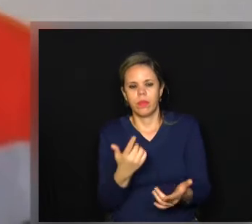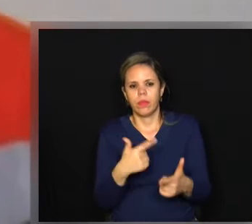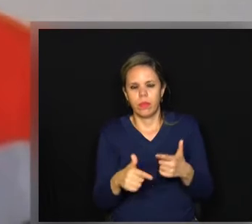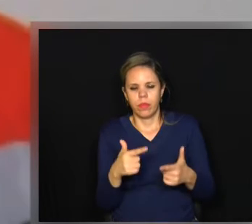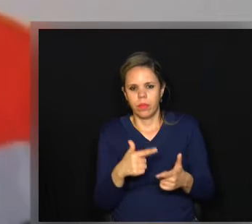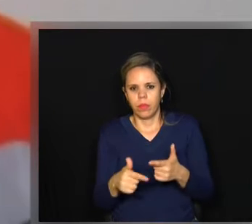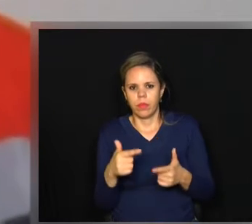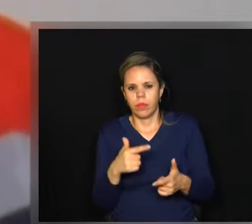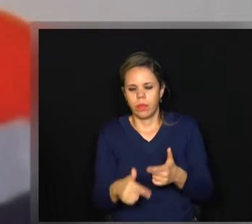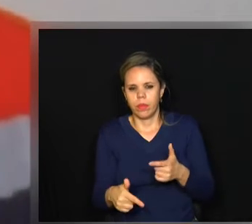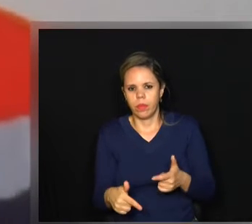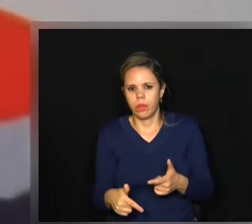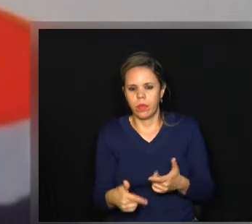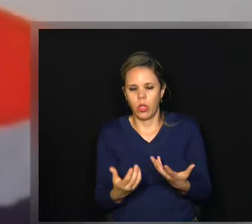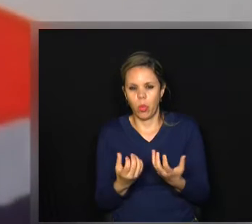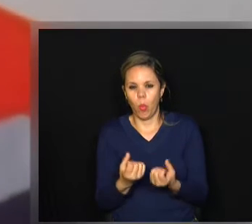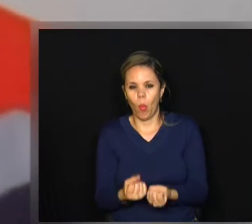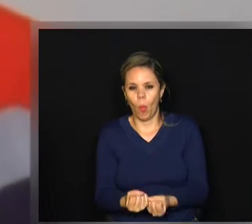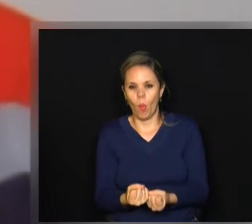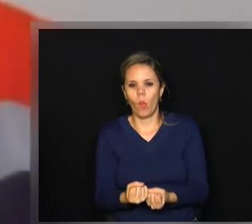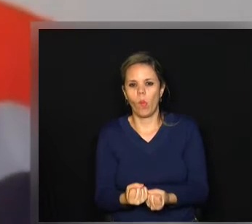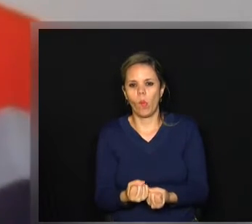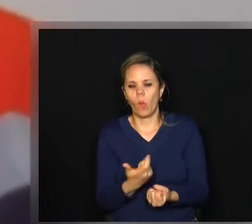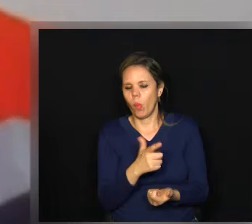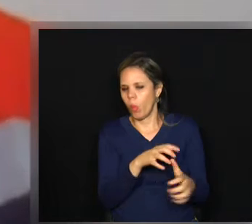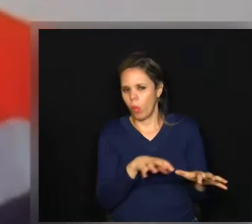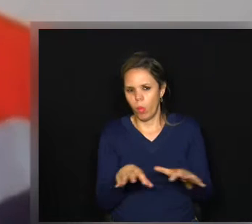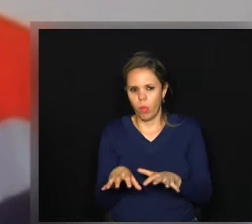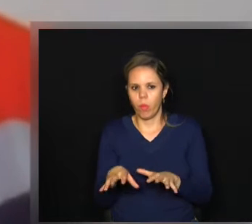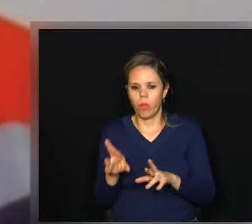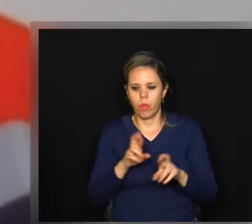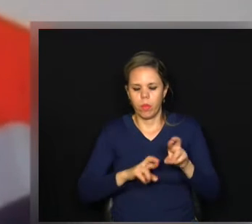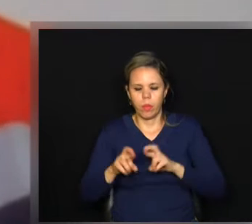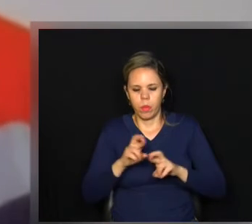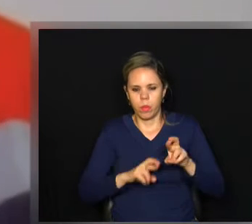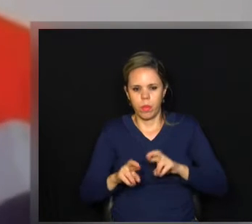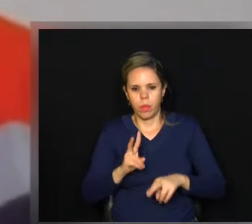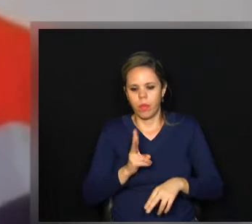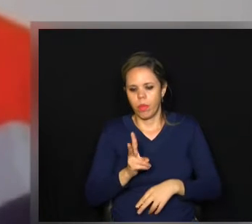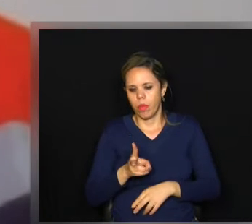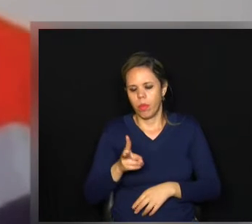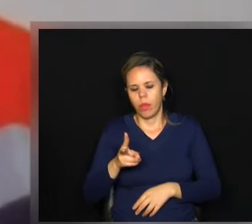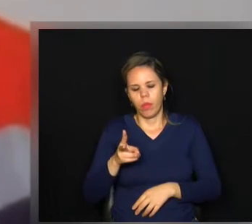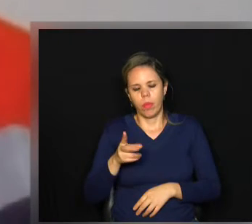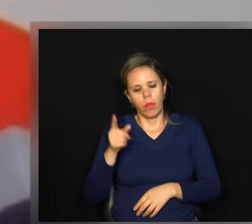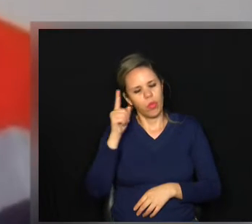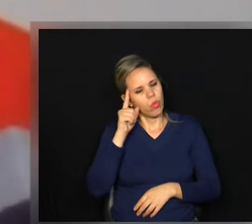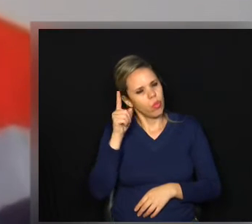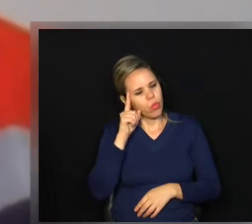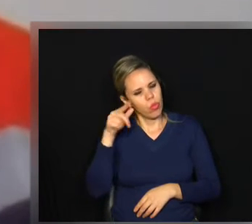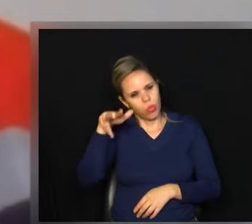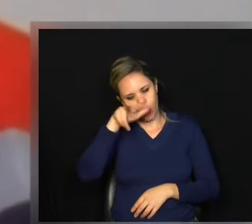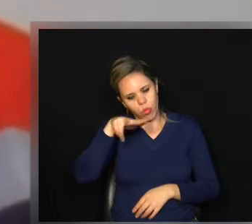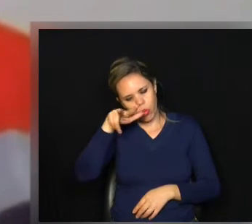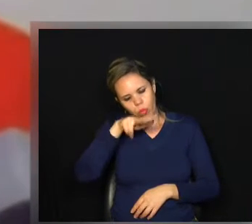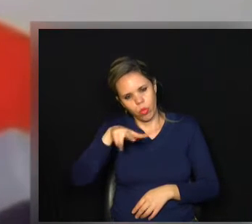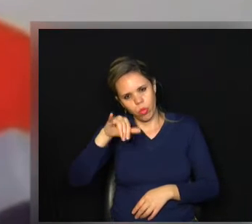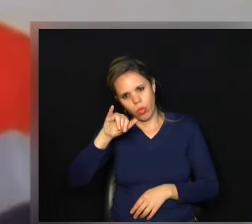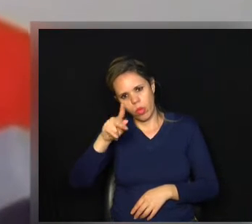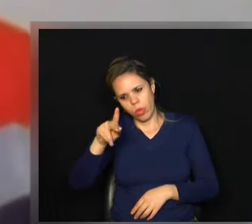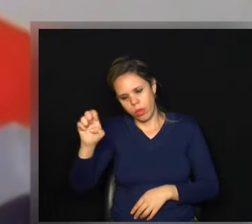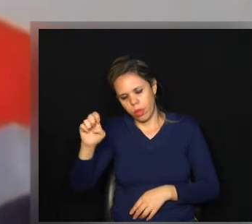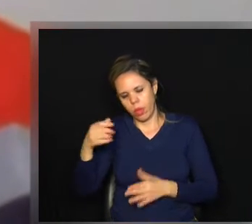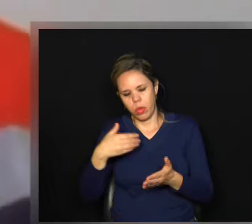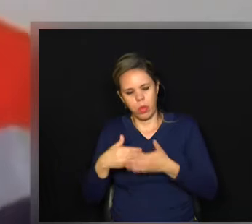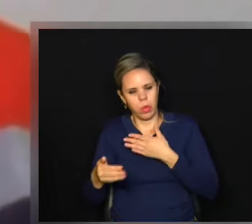problema causado pelas secas. Diariamente é feito monitoramento por satélites, todos os satélites do INPE. Qualquer